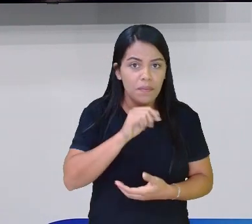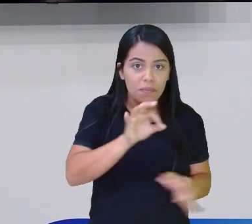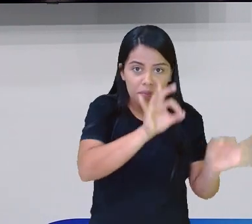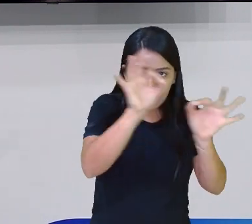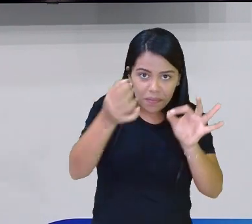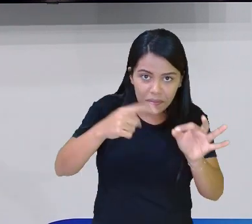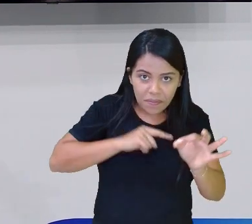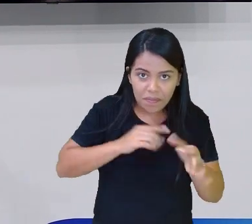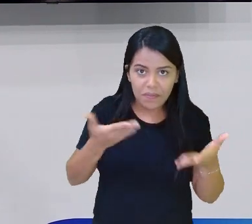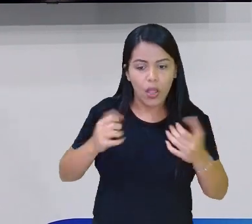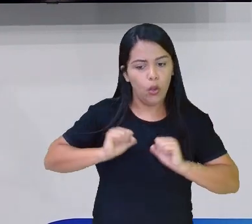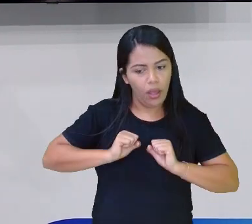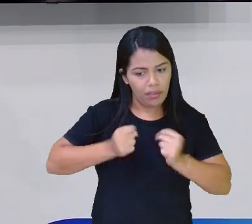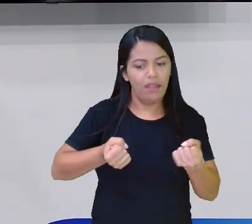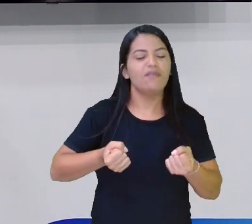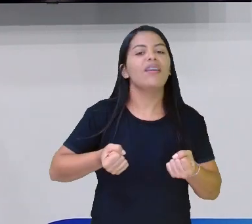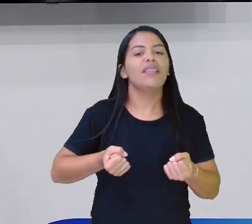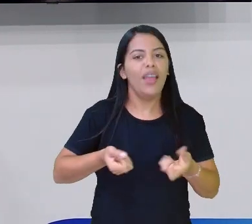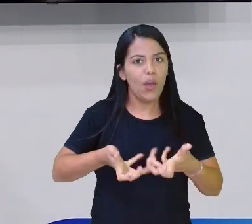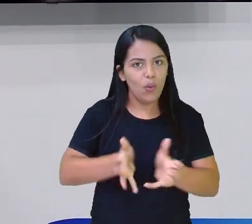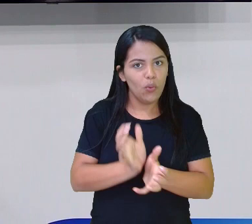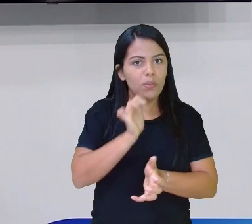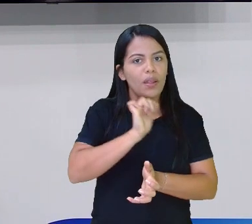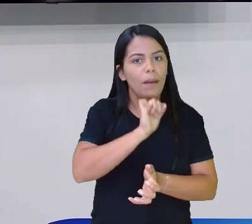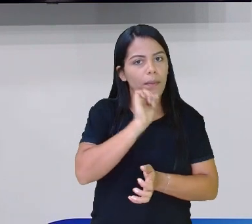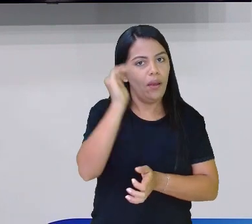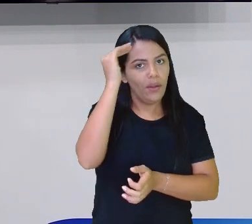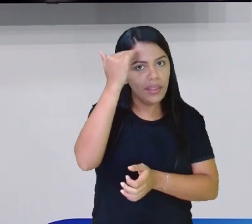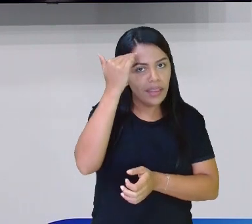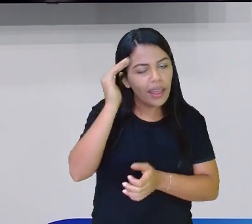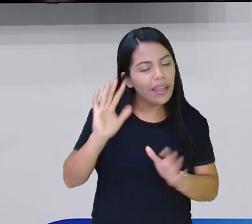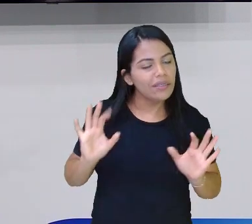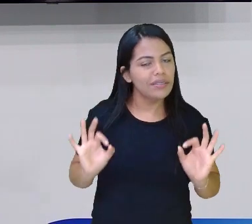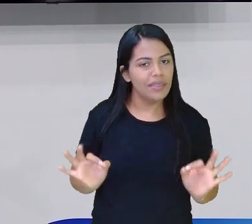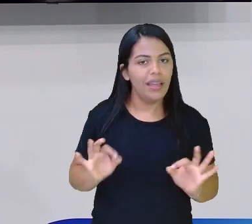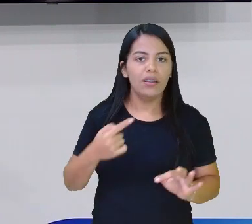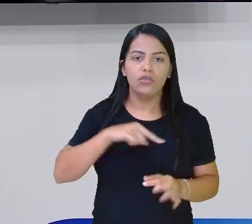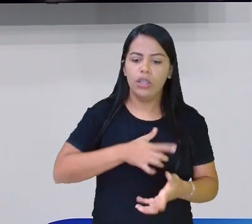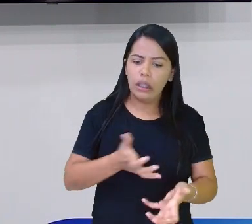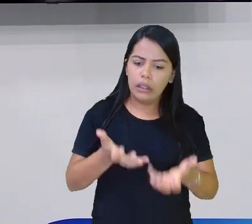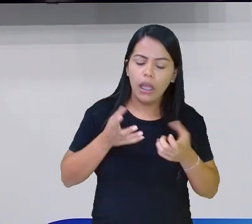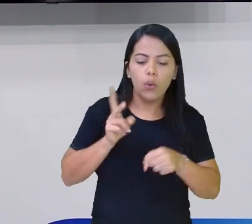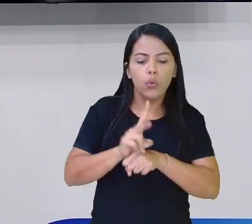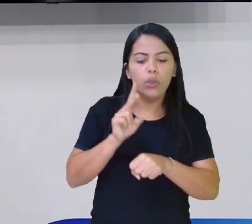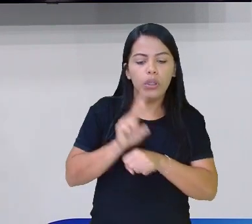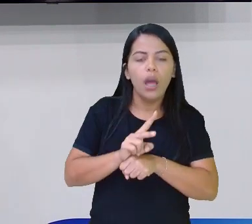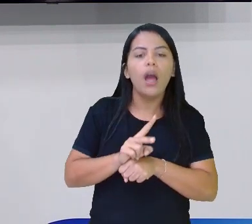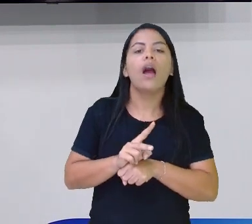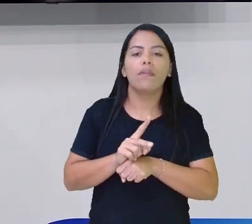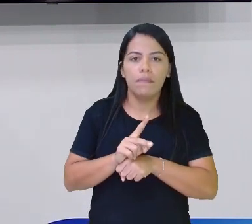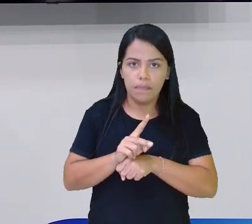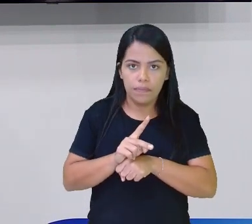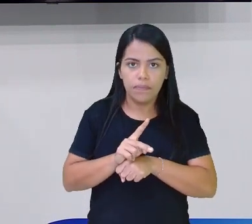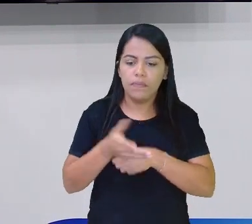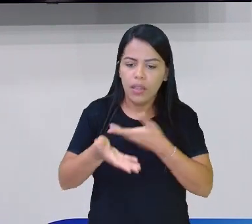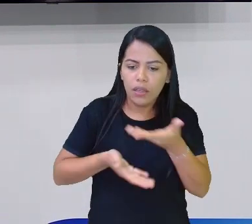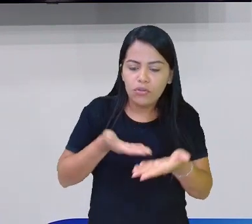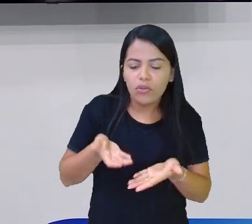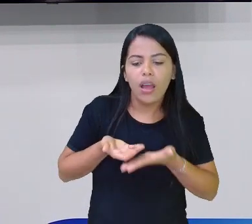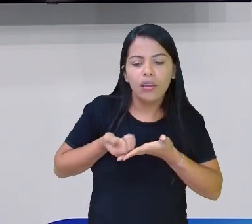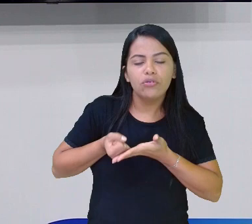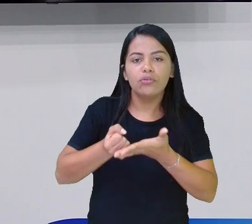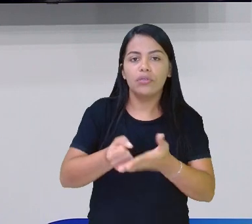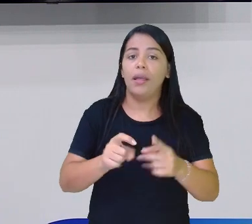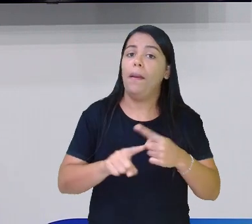aqui para defender o time das mães, eu super entendo, tá? A gente quer cuidar, a gente quer proteger, mas convenhamos que às